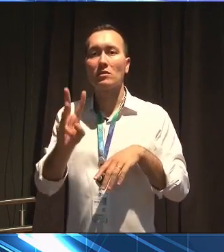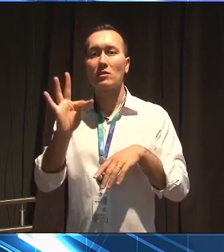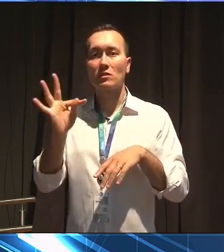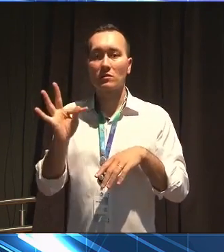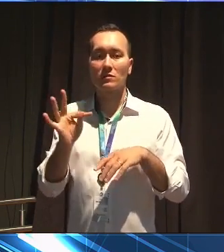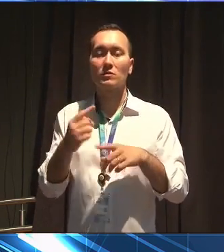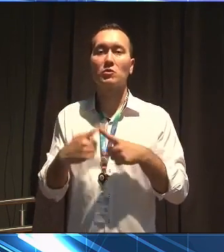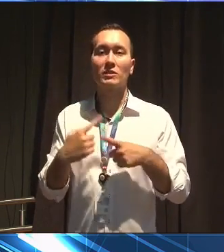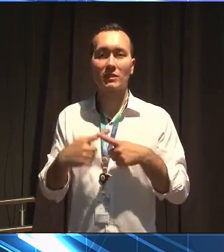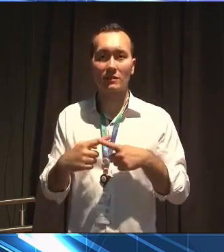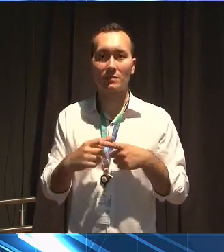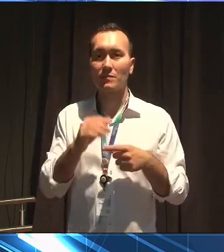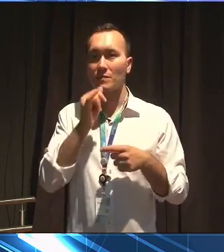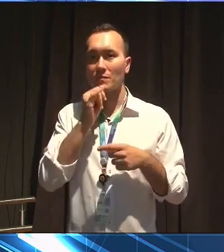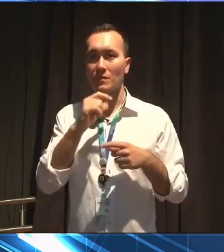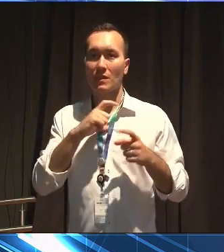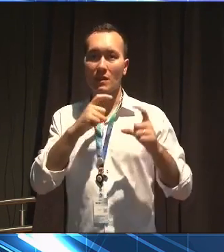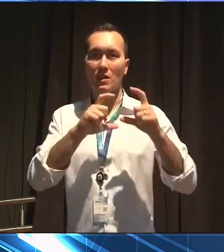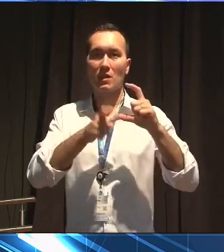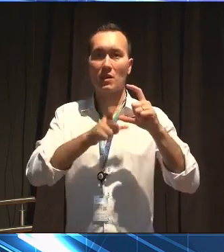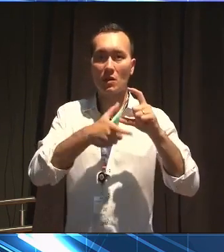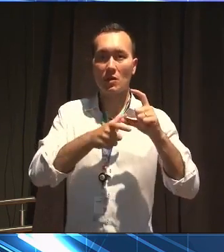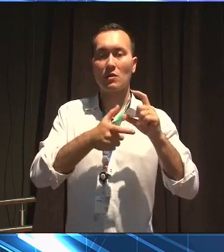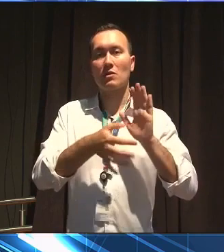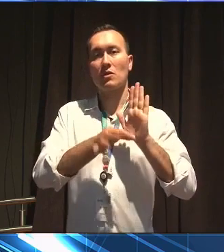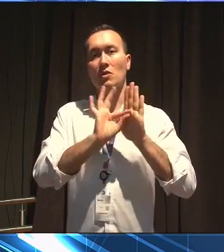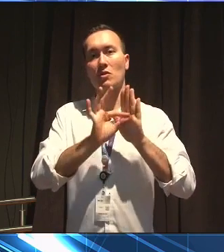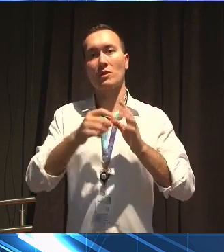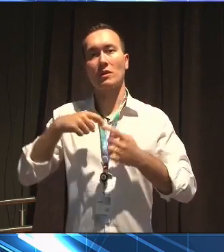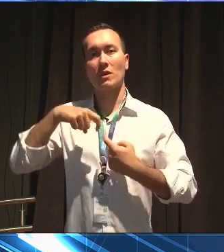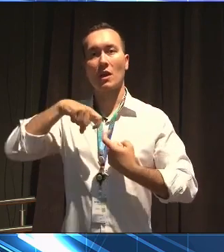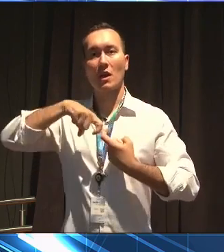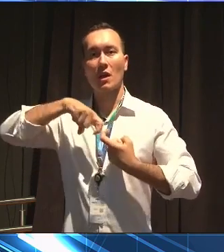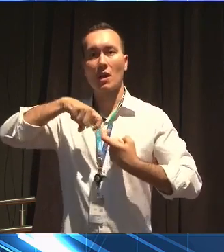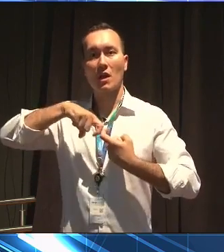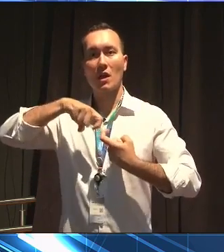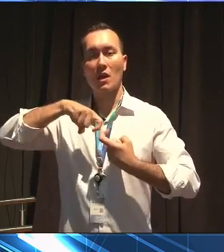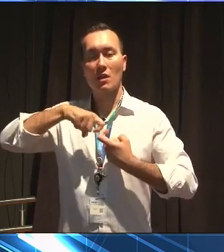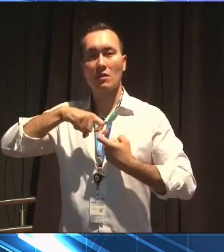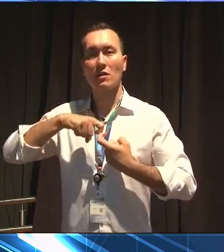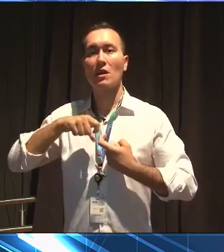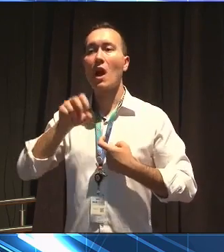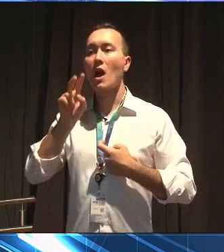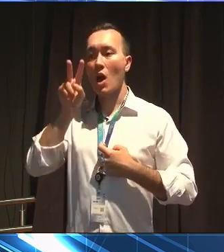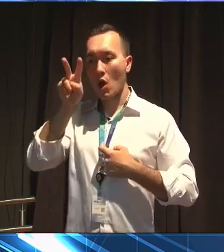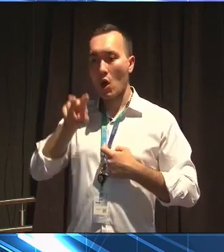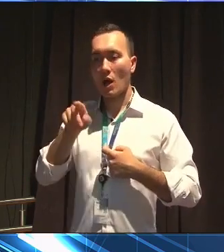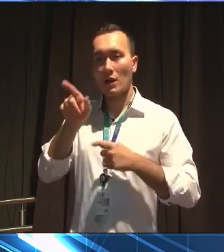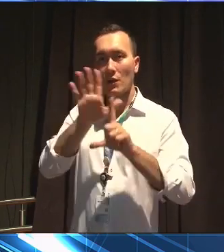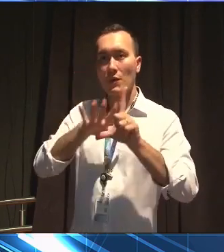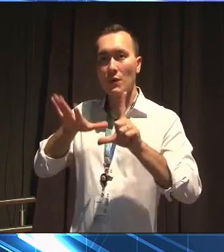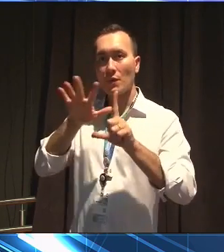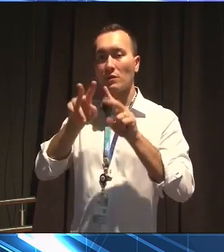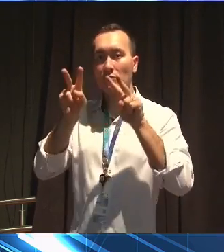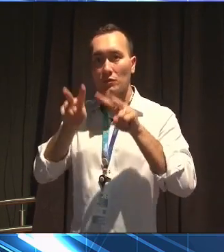mais comum, Node, Java, Python, que consegue ler esse JWT. E aí eu ganho essa